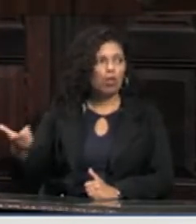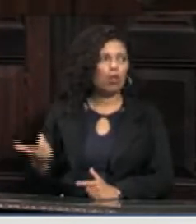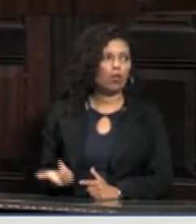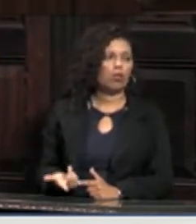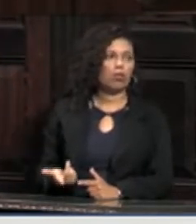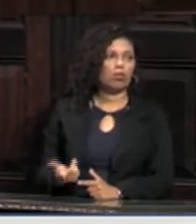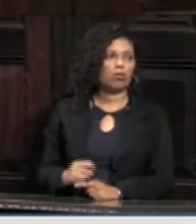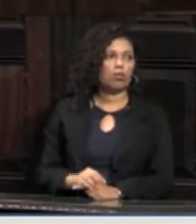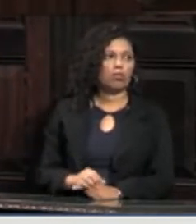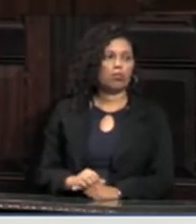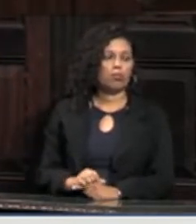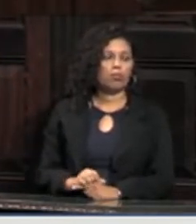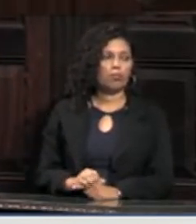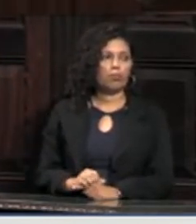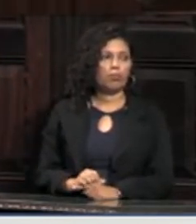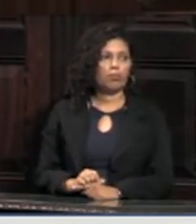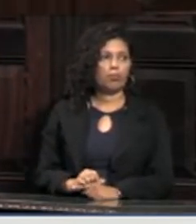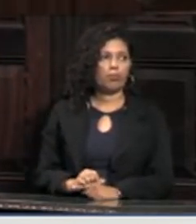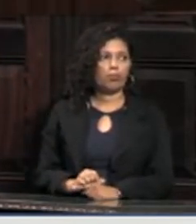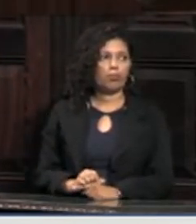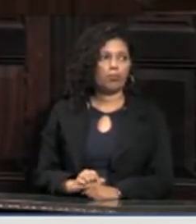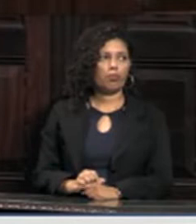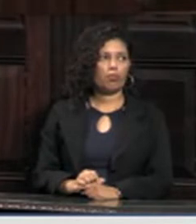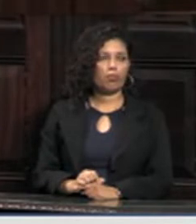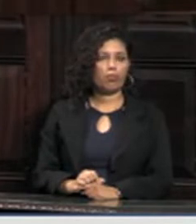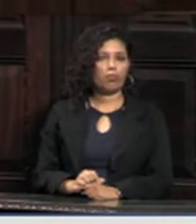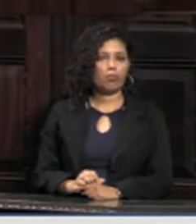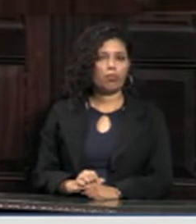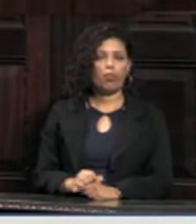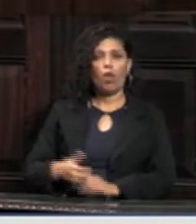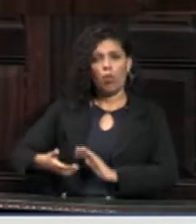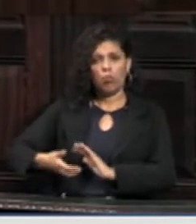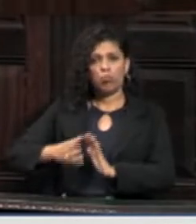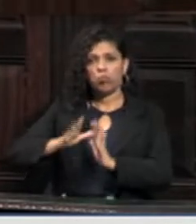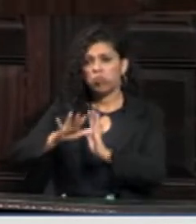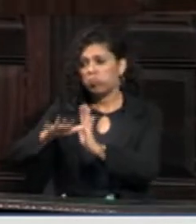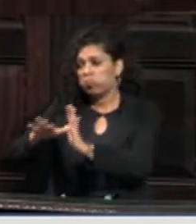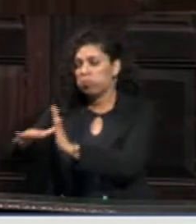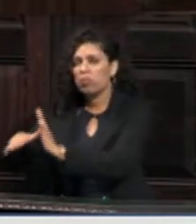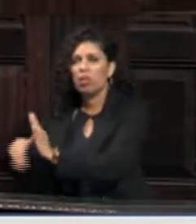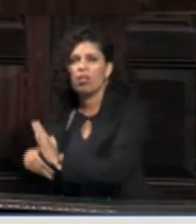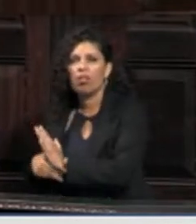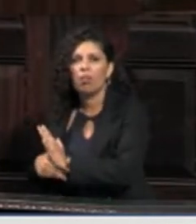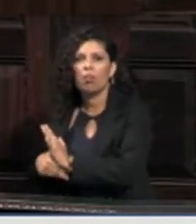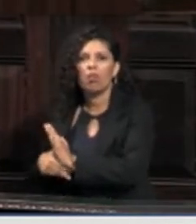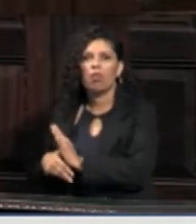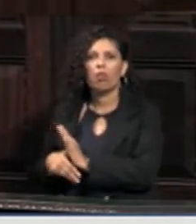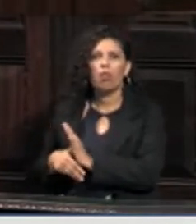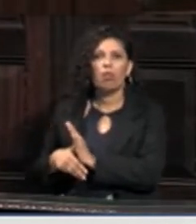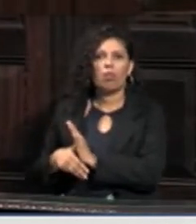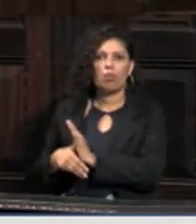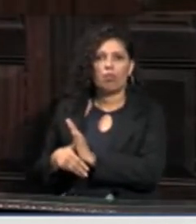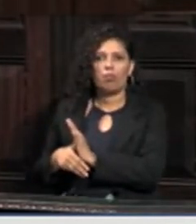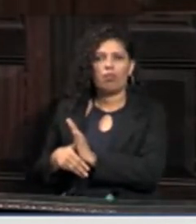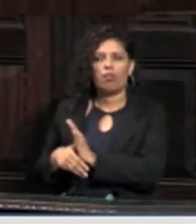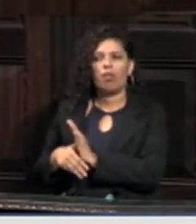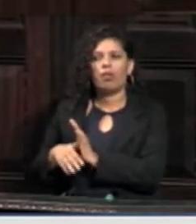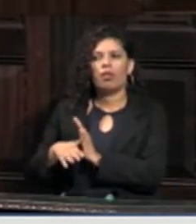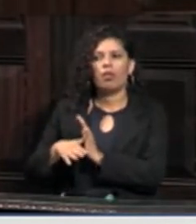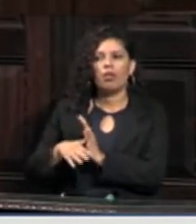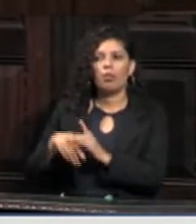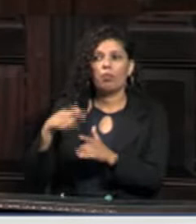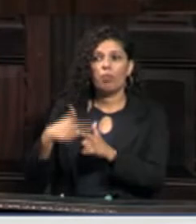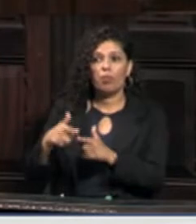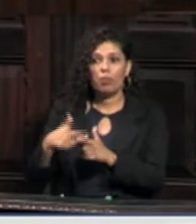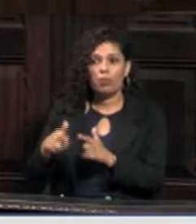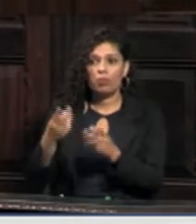trouxe um déficit para a saúde pública do Estado do Rio de Janeiro que vai demorar muito a